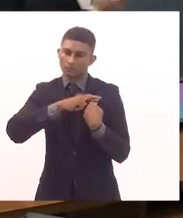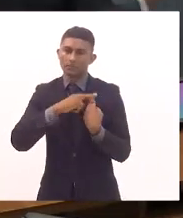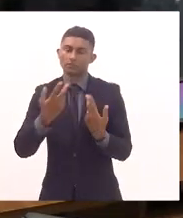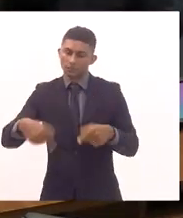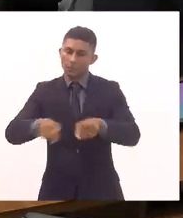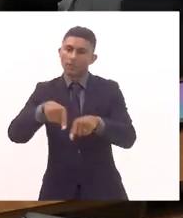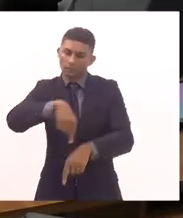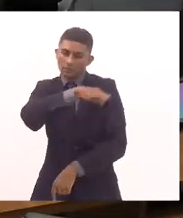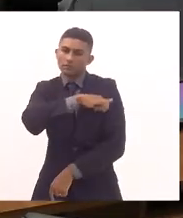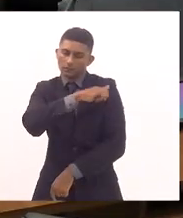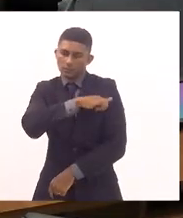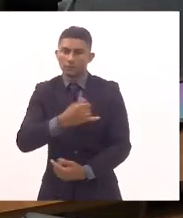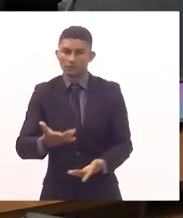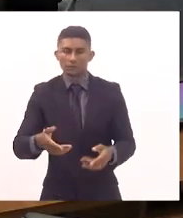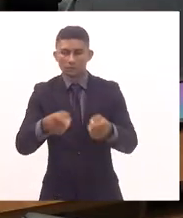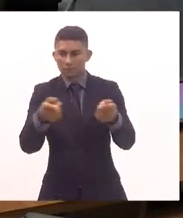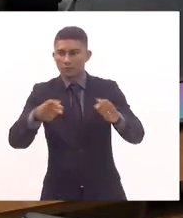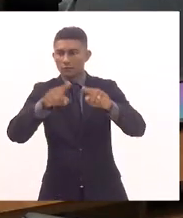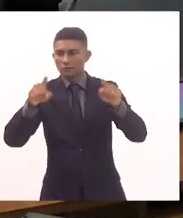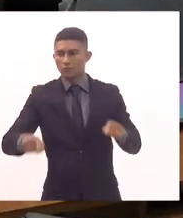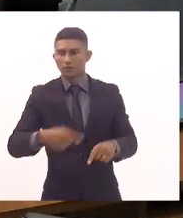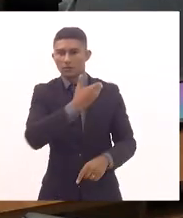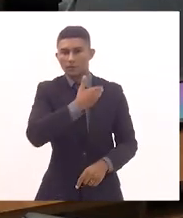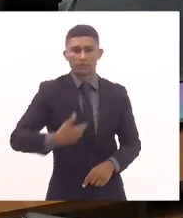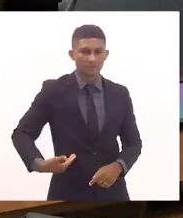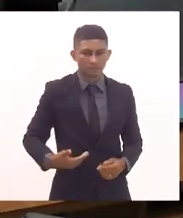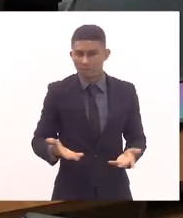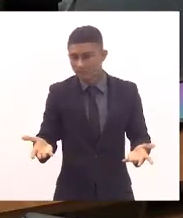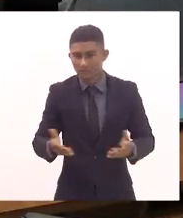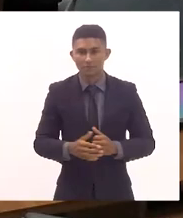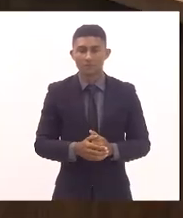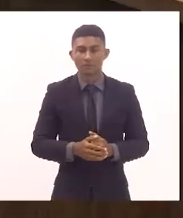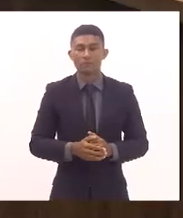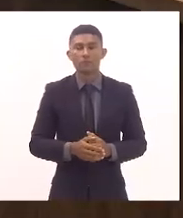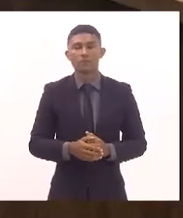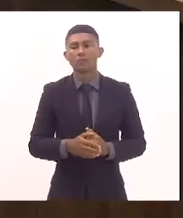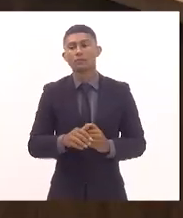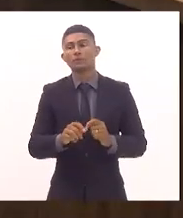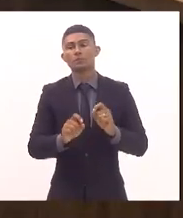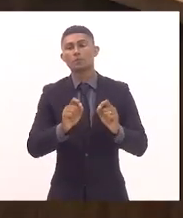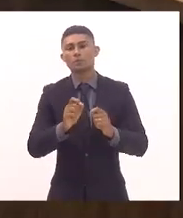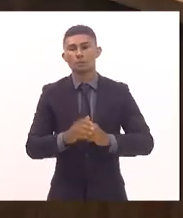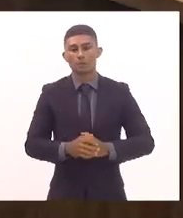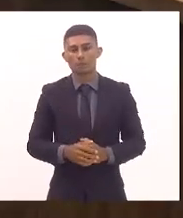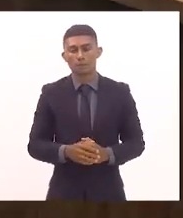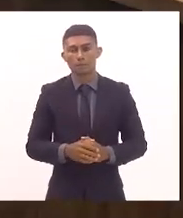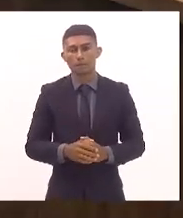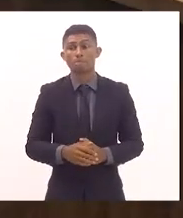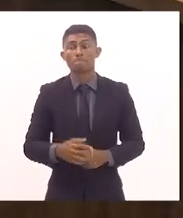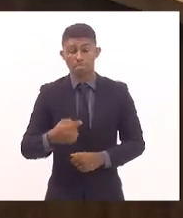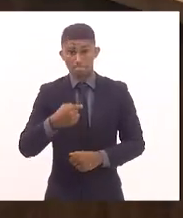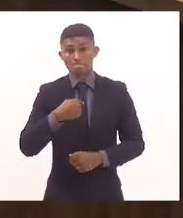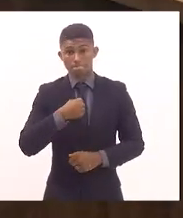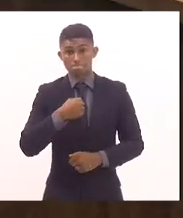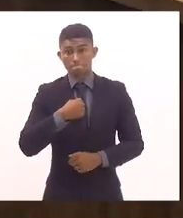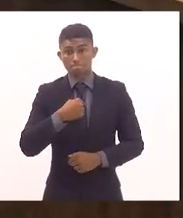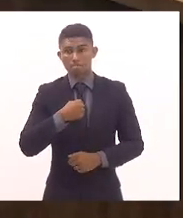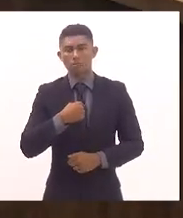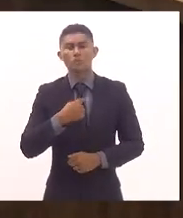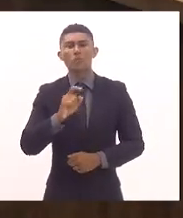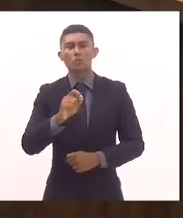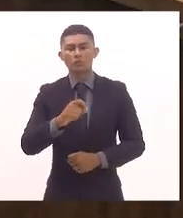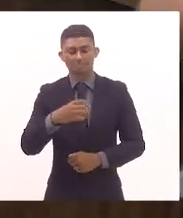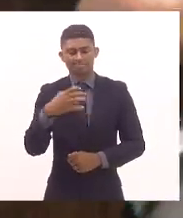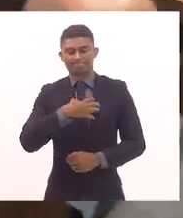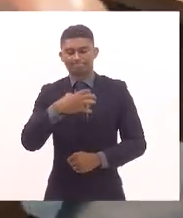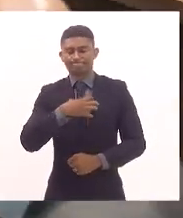de Janeiro e com os servidores e as servidoras públicas. Na verdade, senhor presidente, eu tenho aqui que